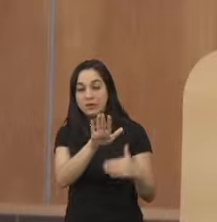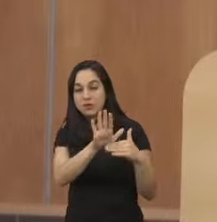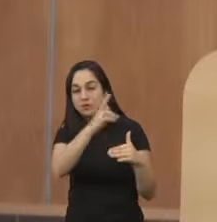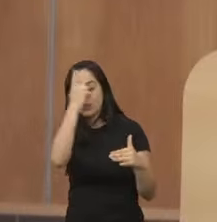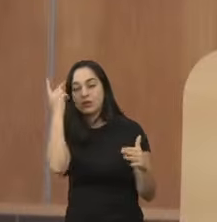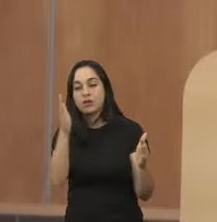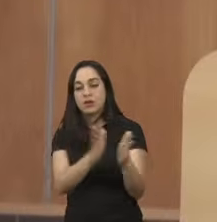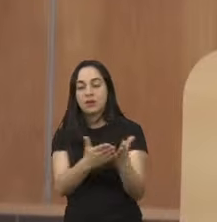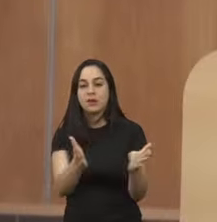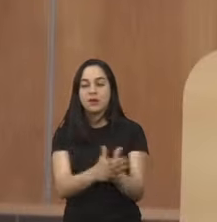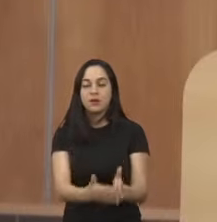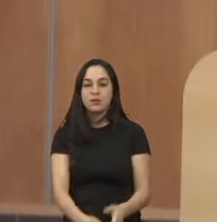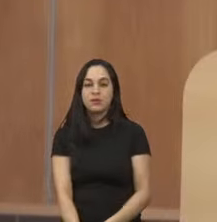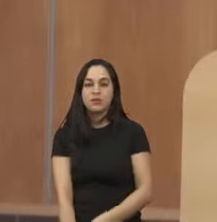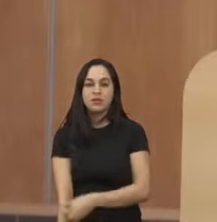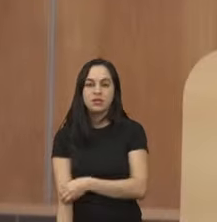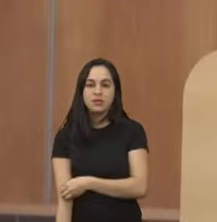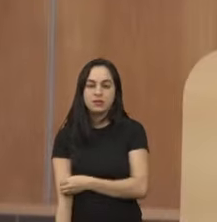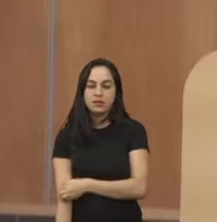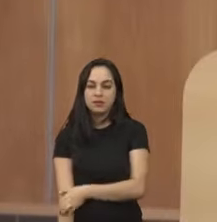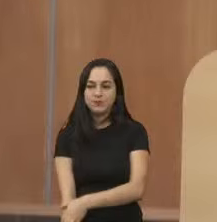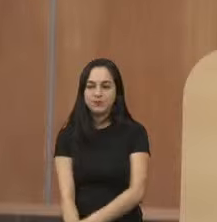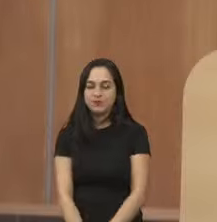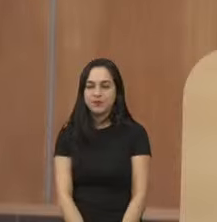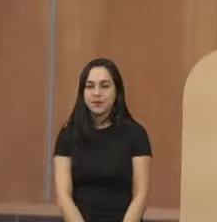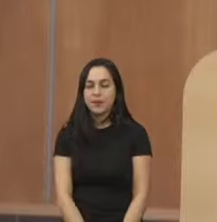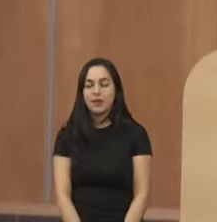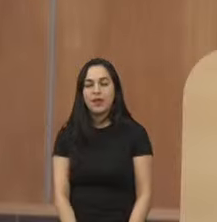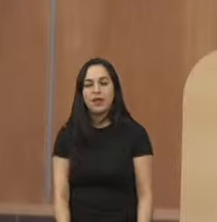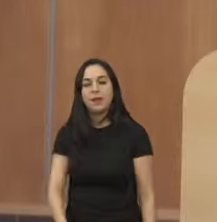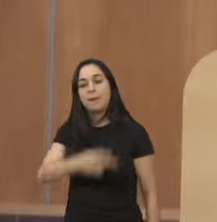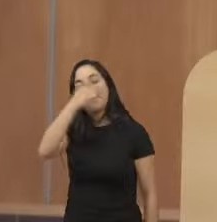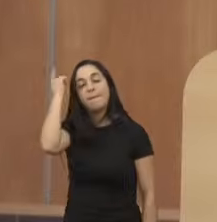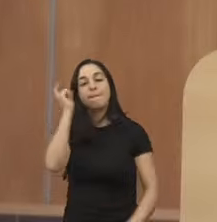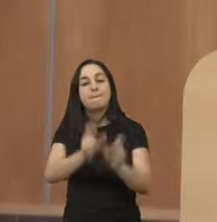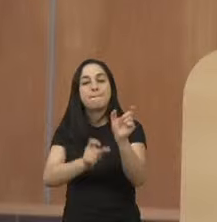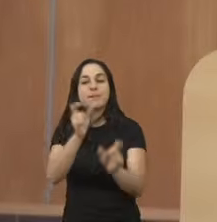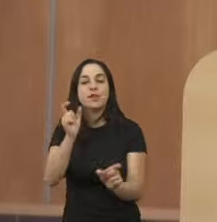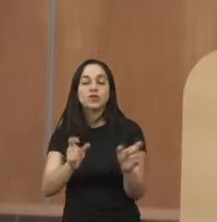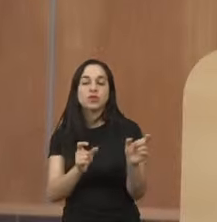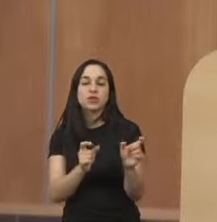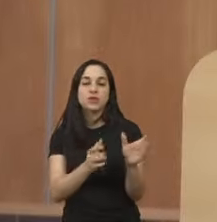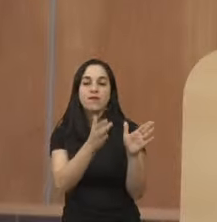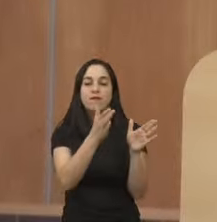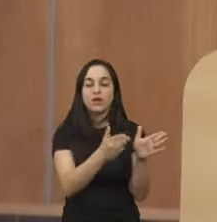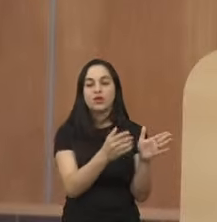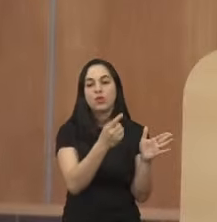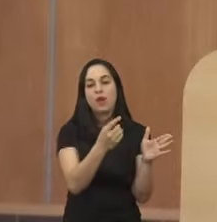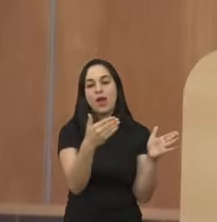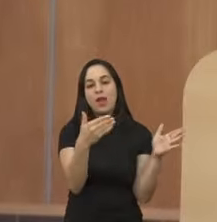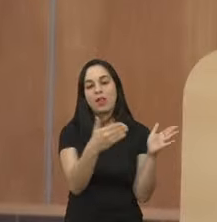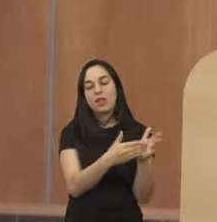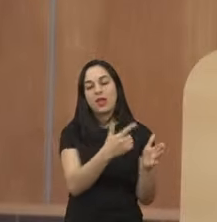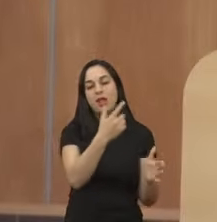Uma das questões que foi pontuadas é para as pessoas que são da classe da faixa 1, que ganham até